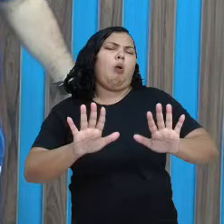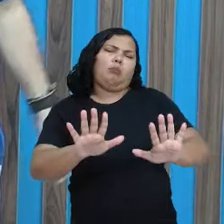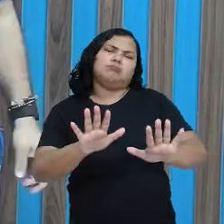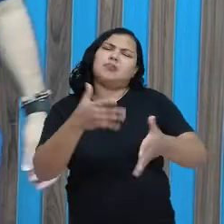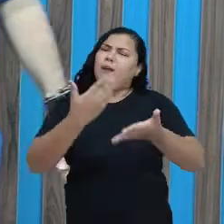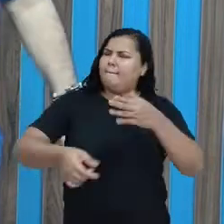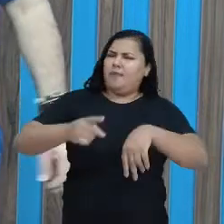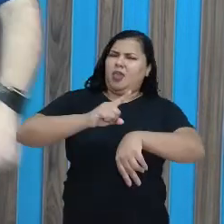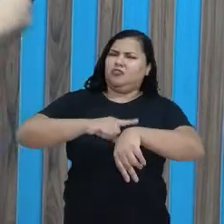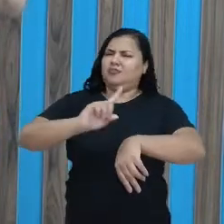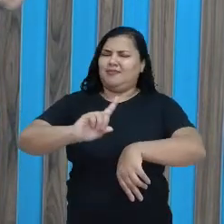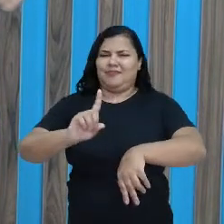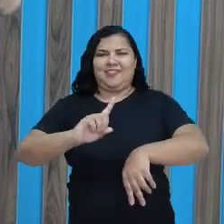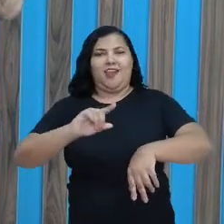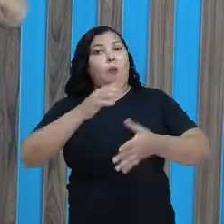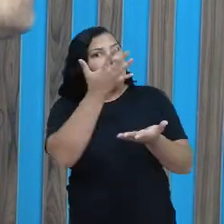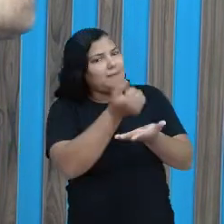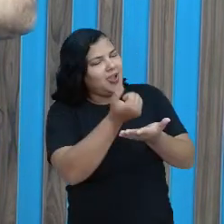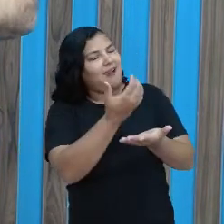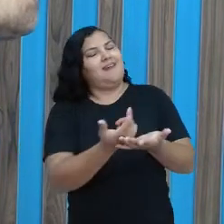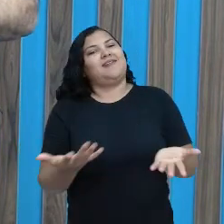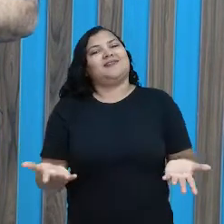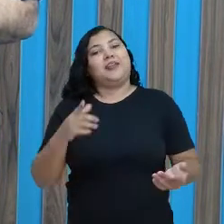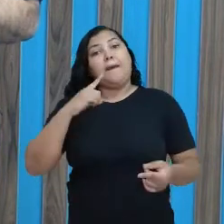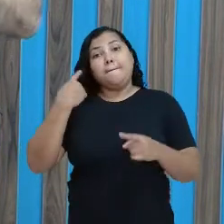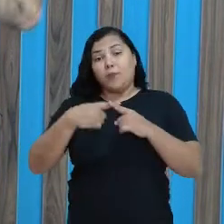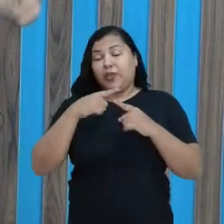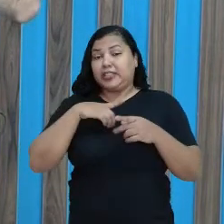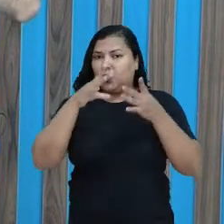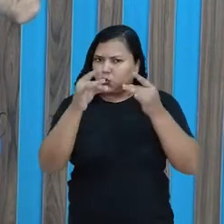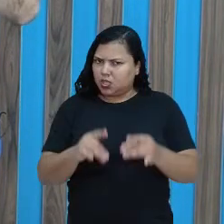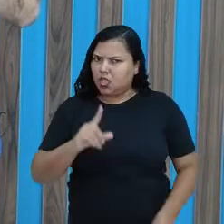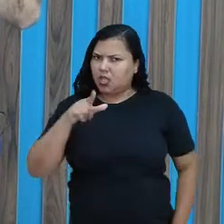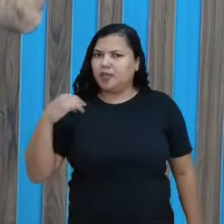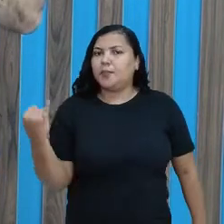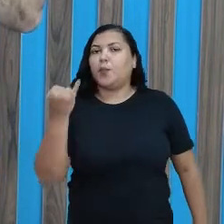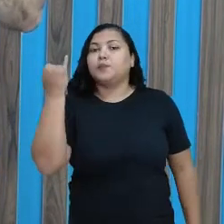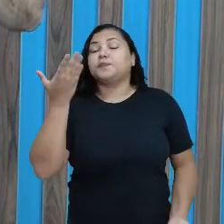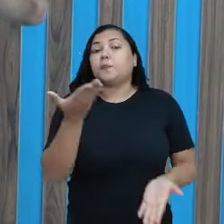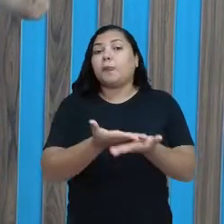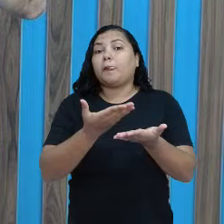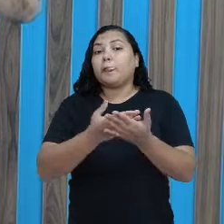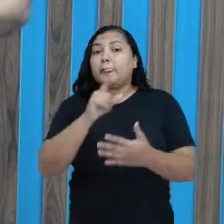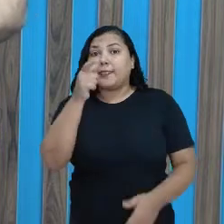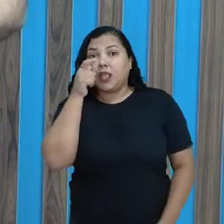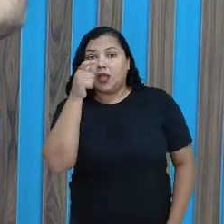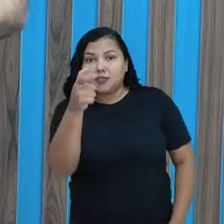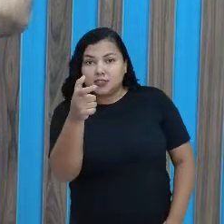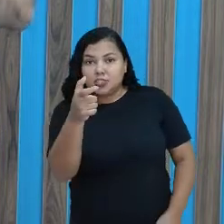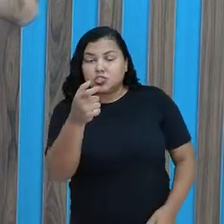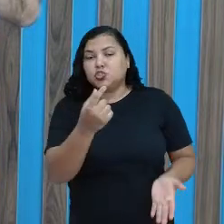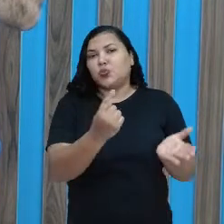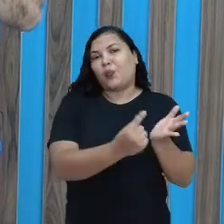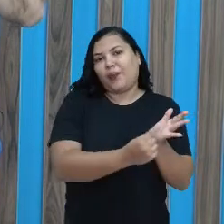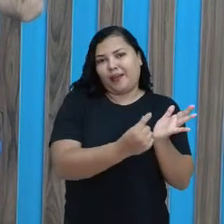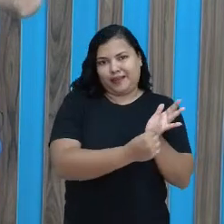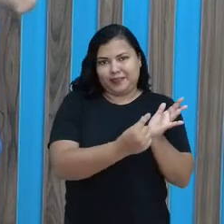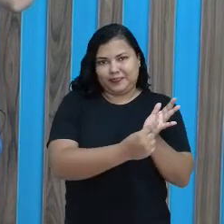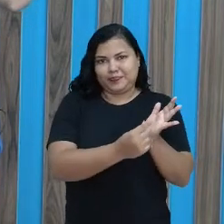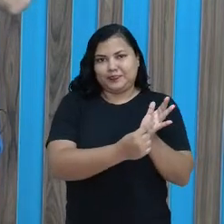faz aí o download, né? Porque tem um detalhe importante. A aula que você assiste pelo aplicativo,